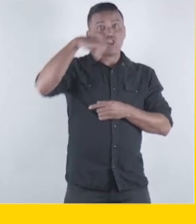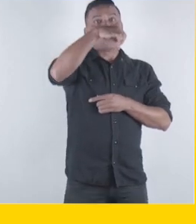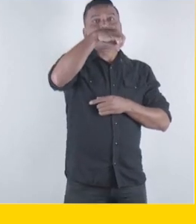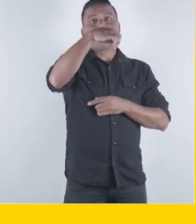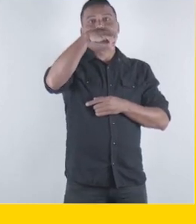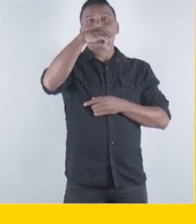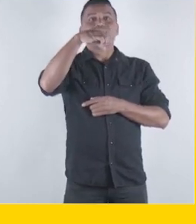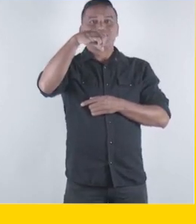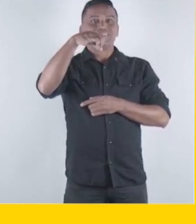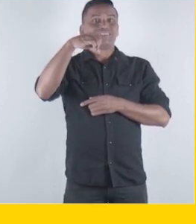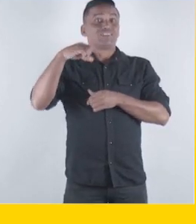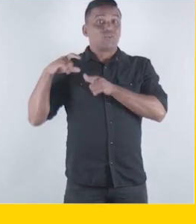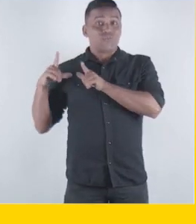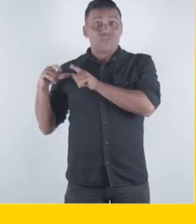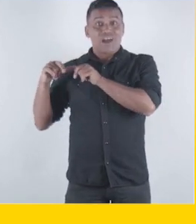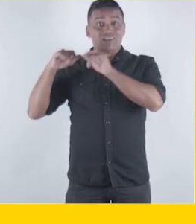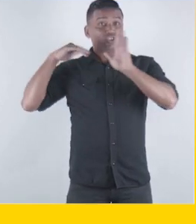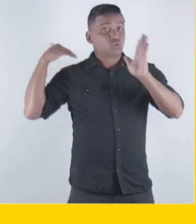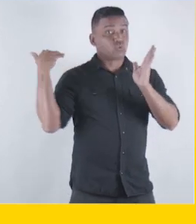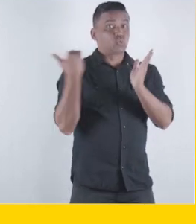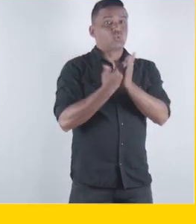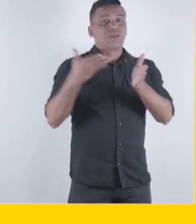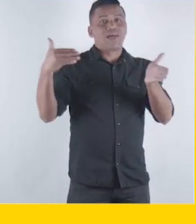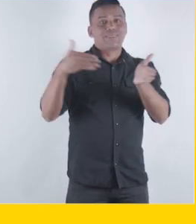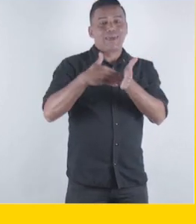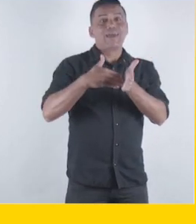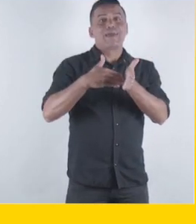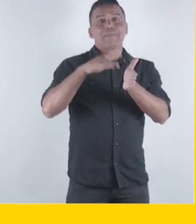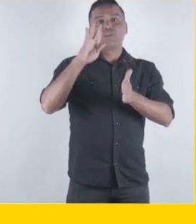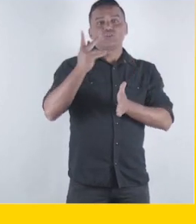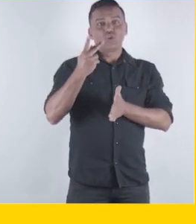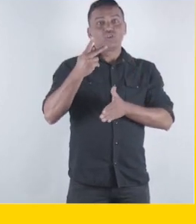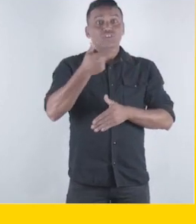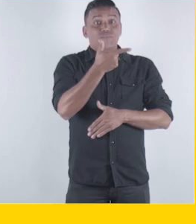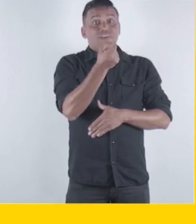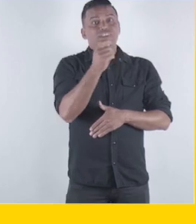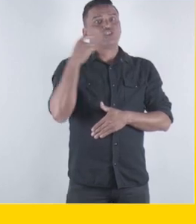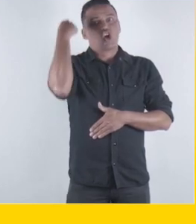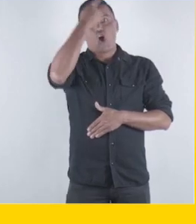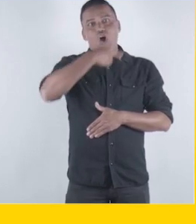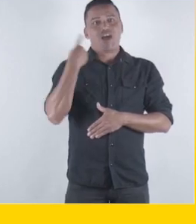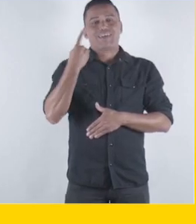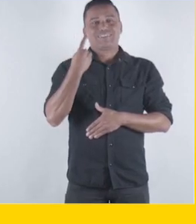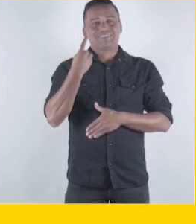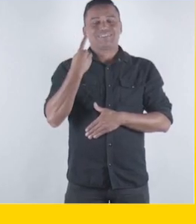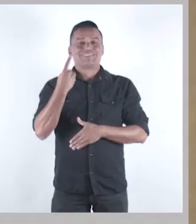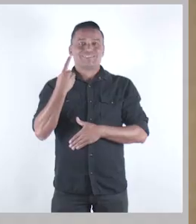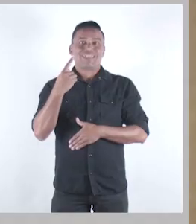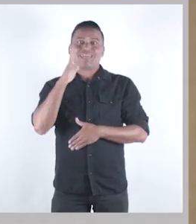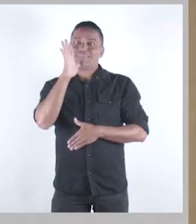horas de viagem daqui até Belo Horizonte. Felizmente, estamos em contato.